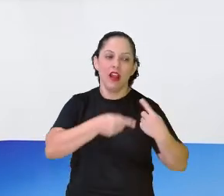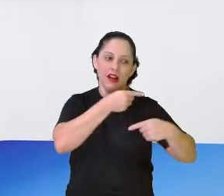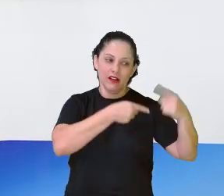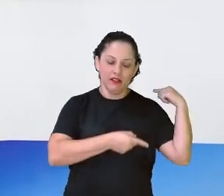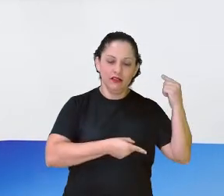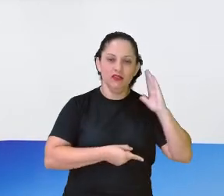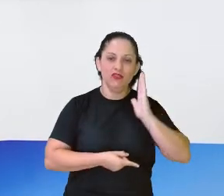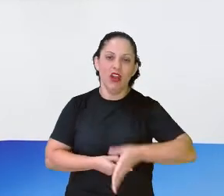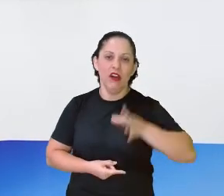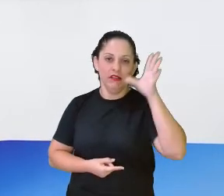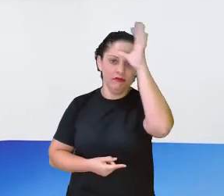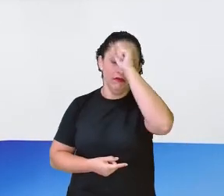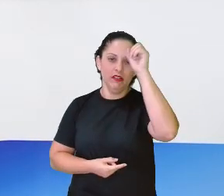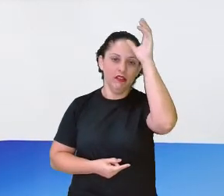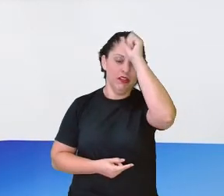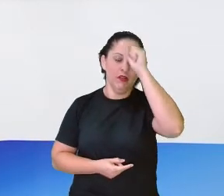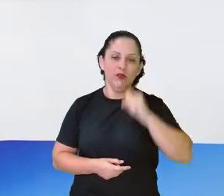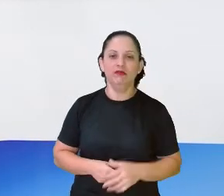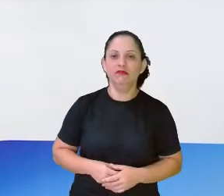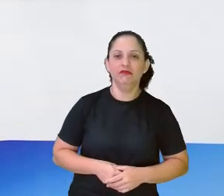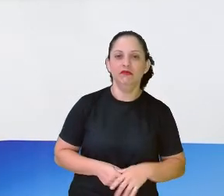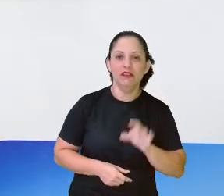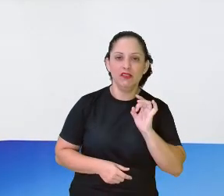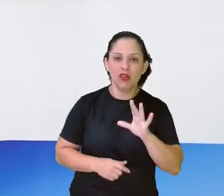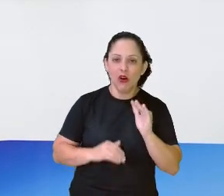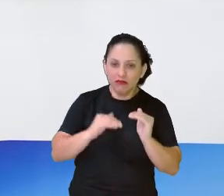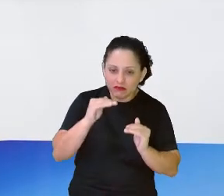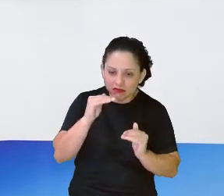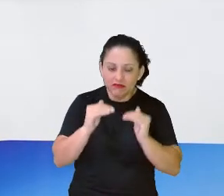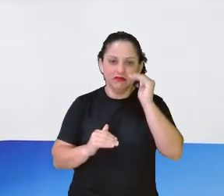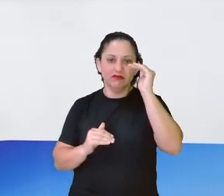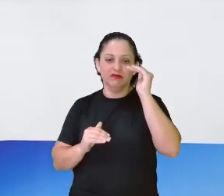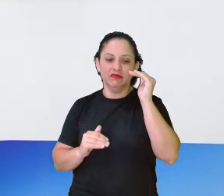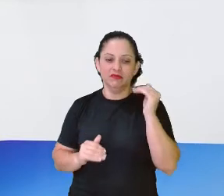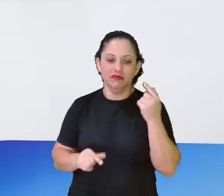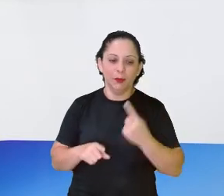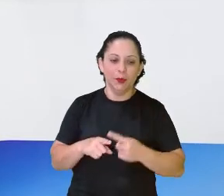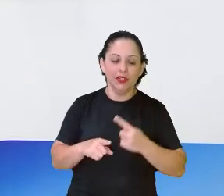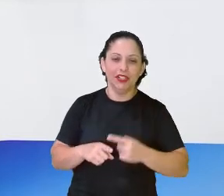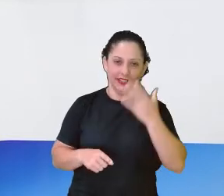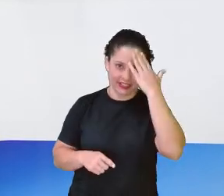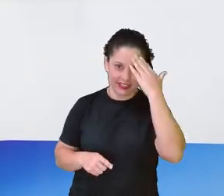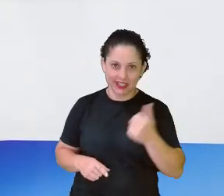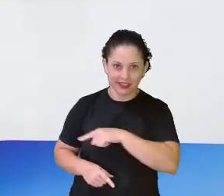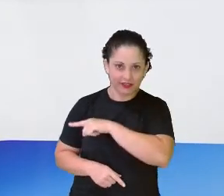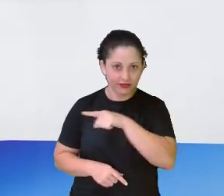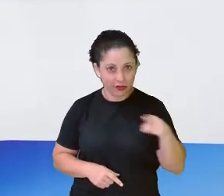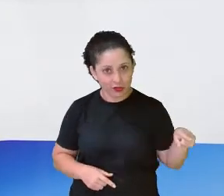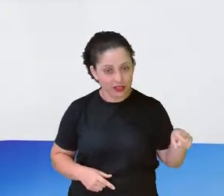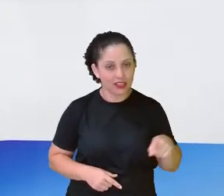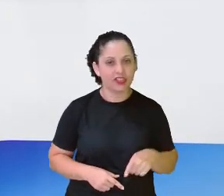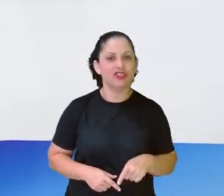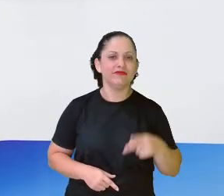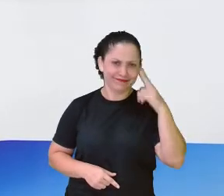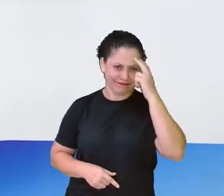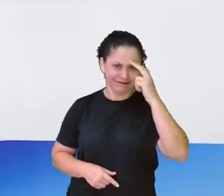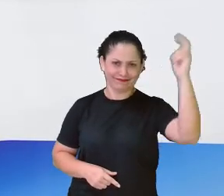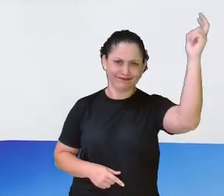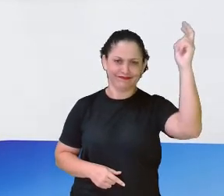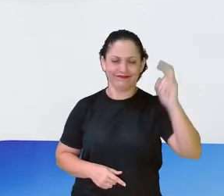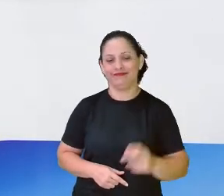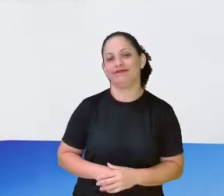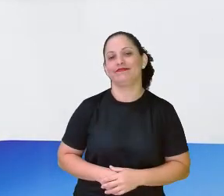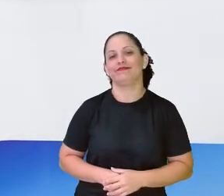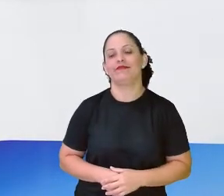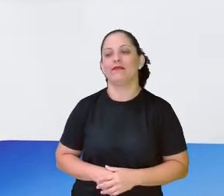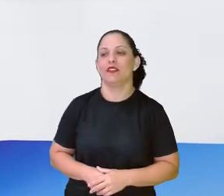aprendeu anteriormente. Eu só aumentei um pouquinho o nível porque eu sei da capacidade de vocês. Então, a gente